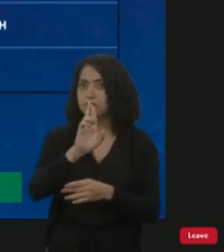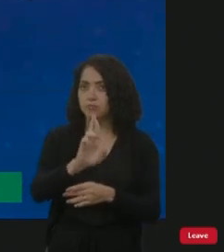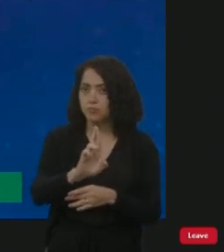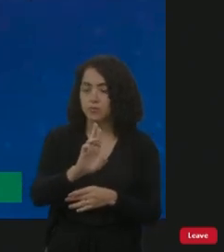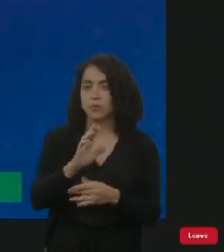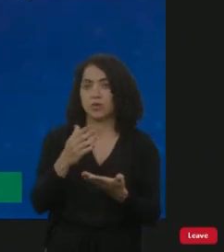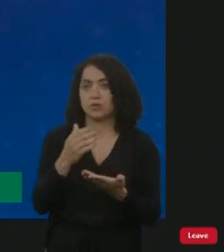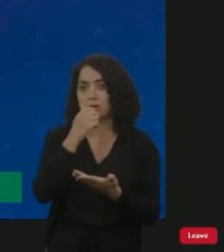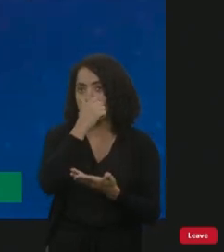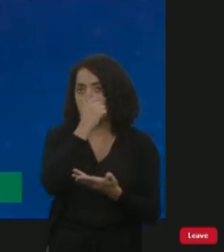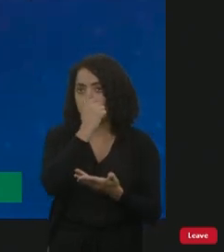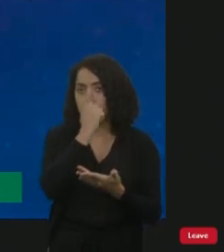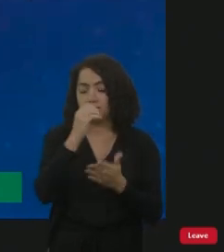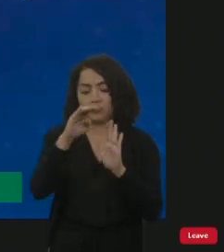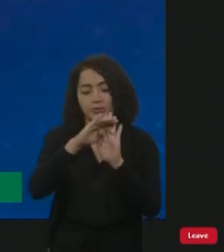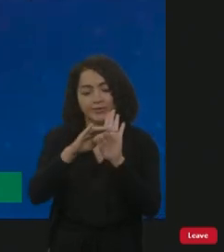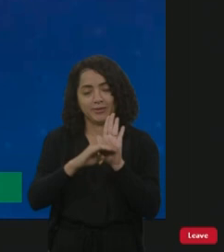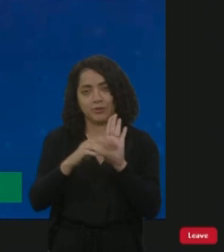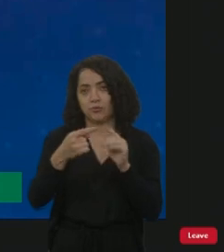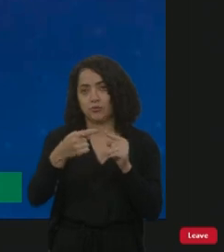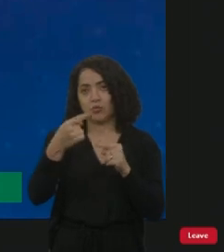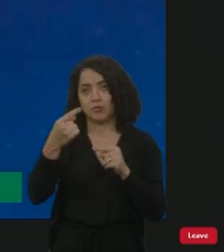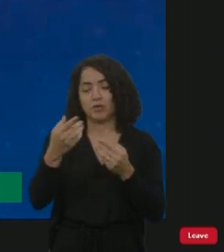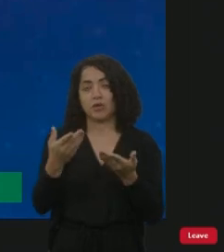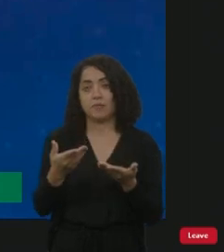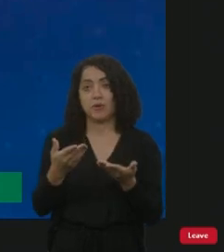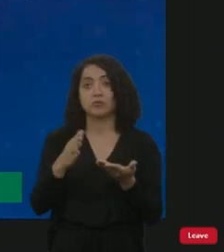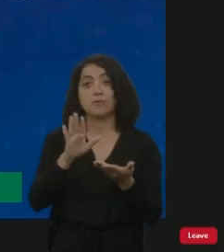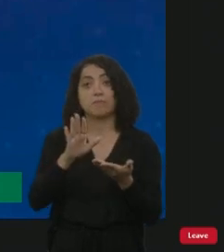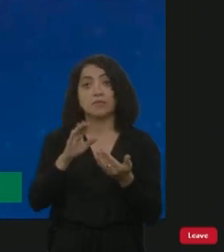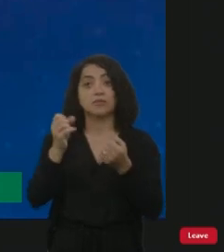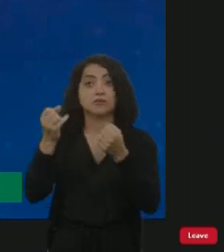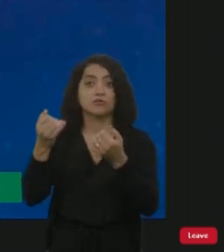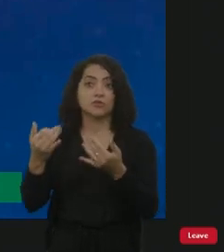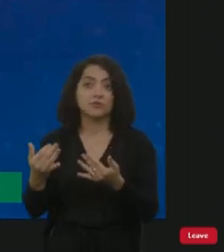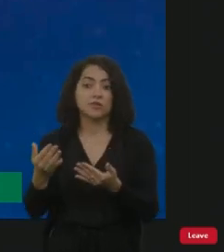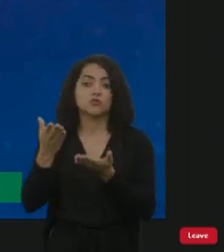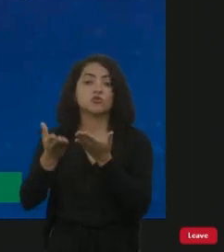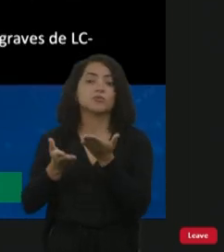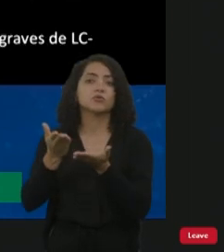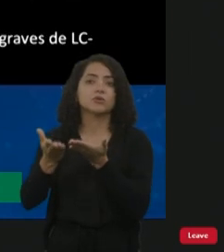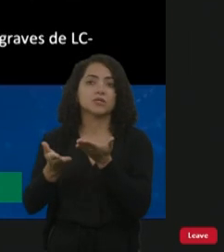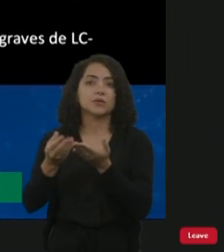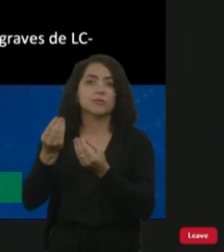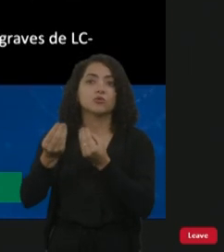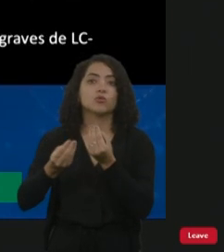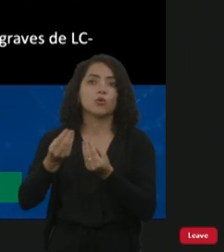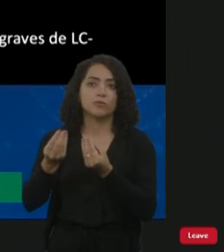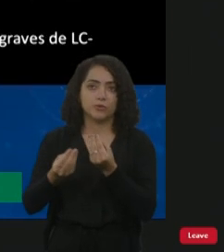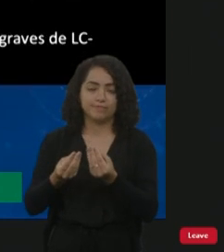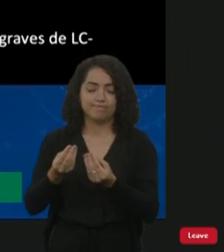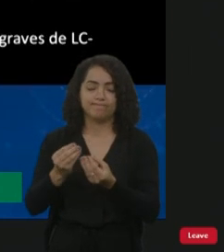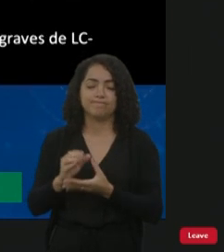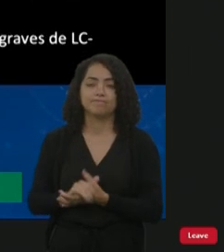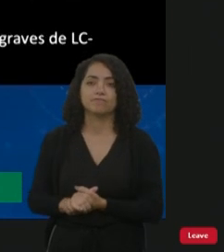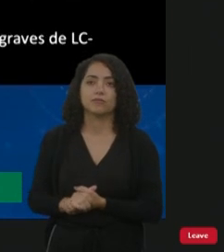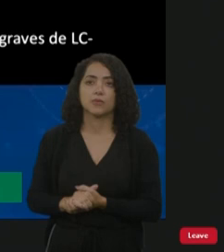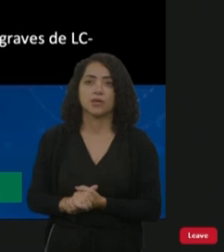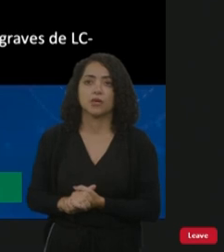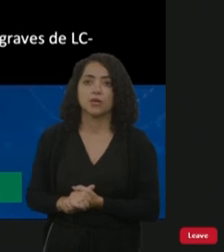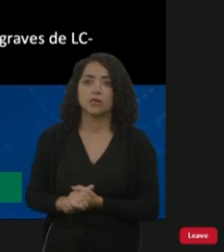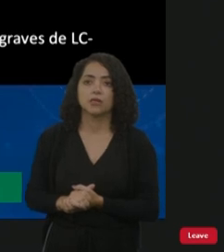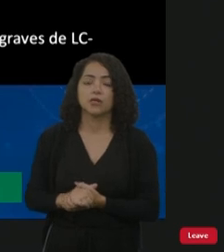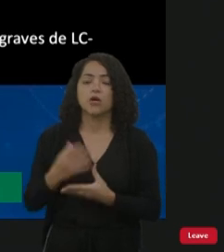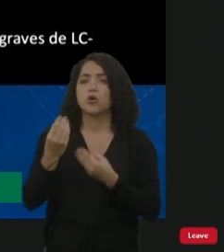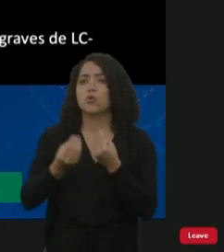que acho que não é a pauta aqui, né? Mas sim falar um pouquinho do tratamento desses pacientes, tá? Então, como